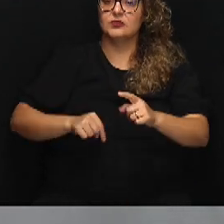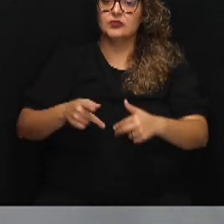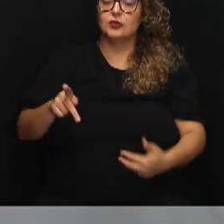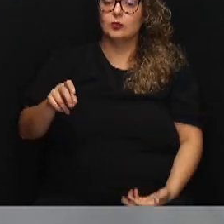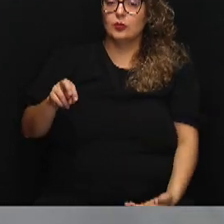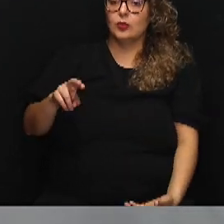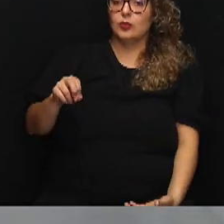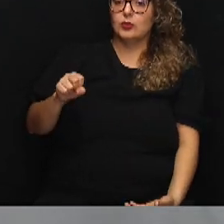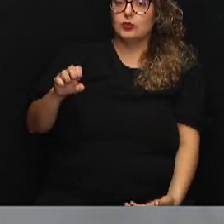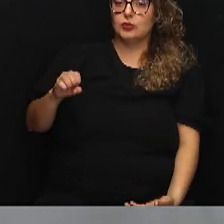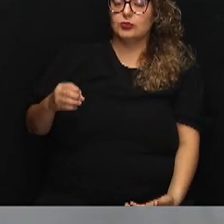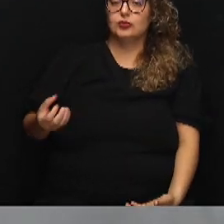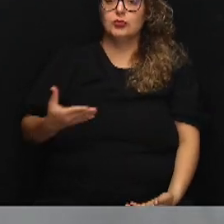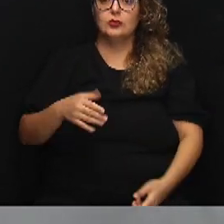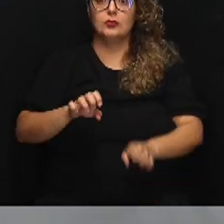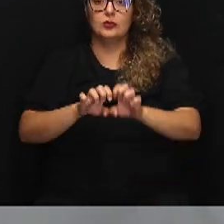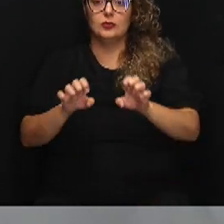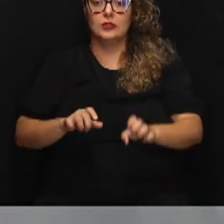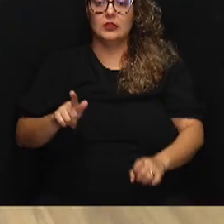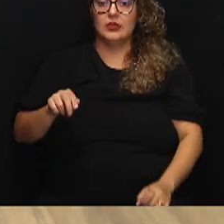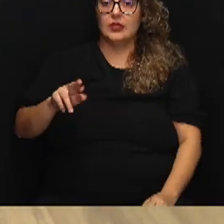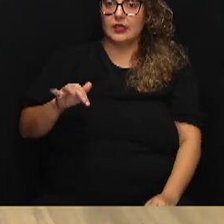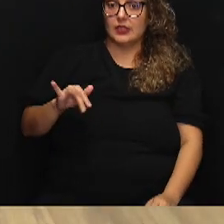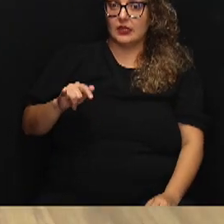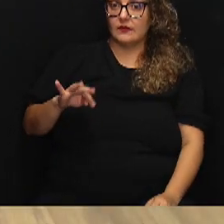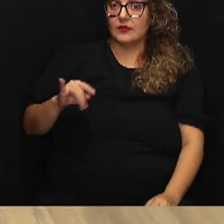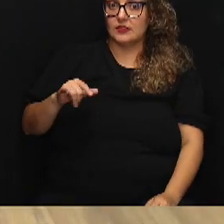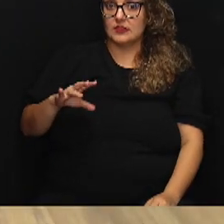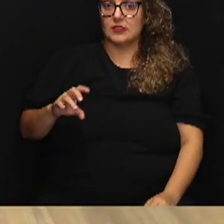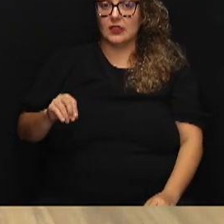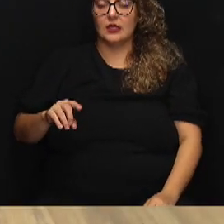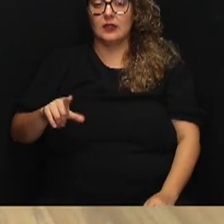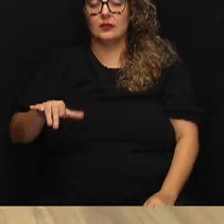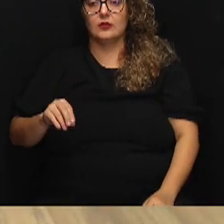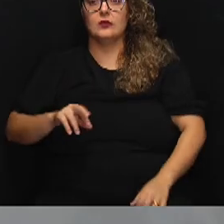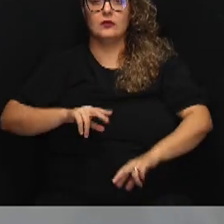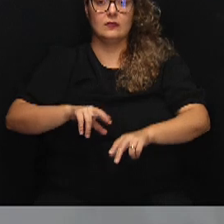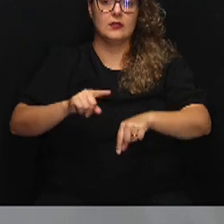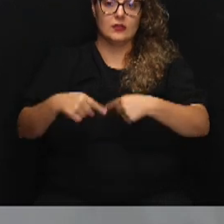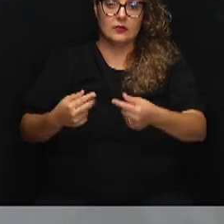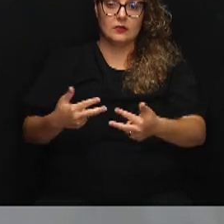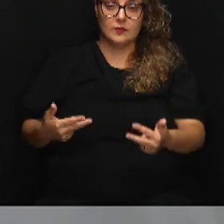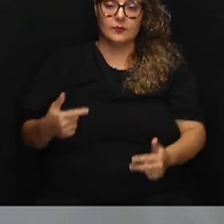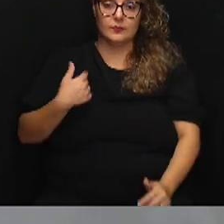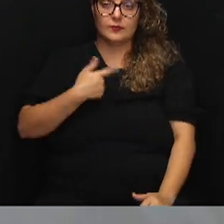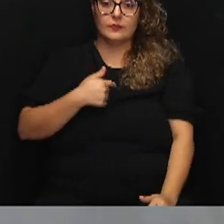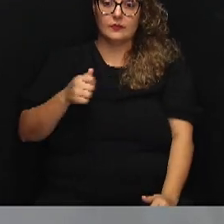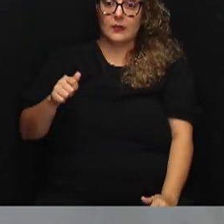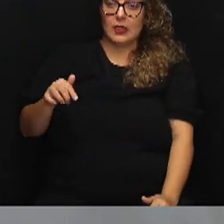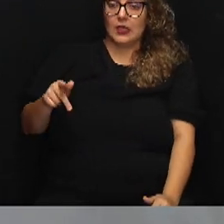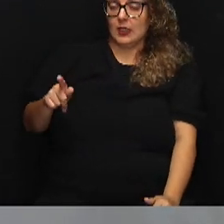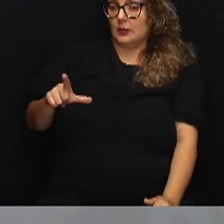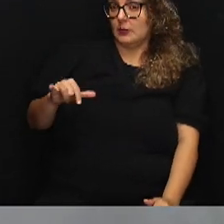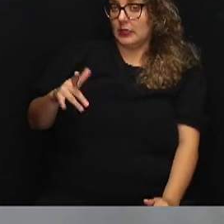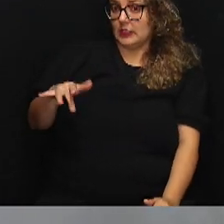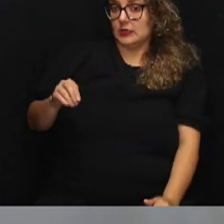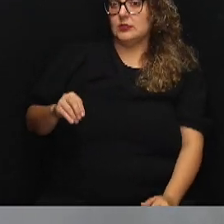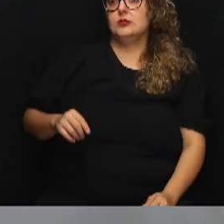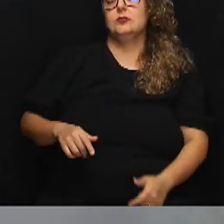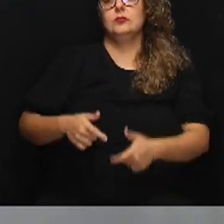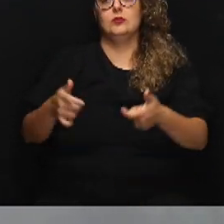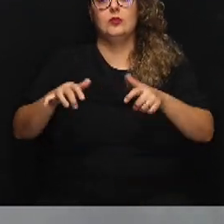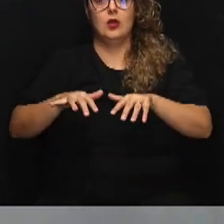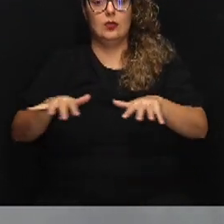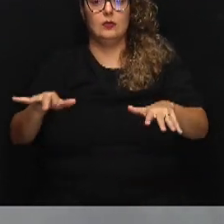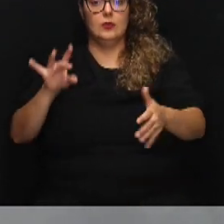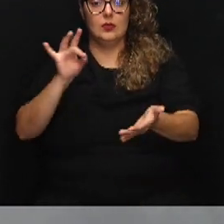não estruturados, grafitizados, etc. Nossas aplicações abrangem uma área muito grande, de